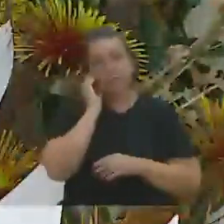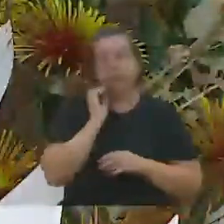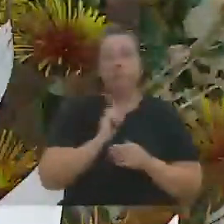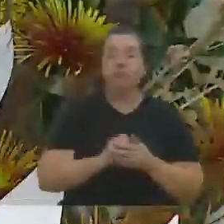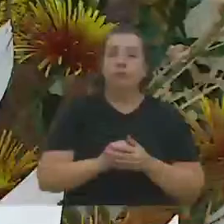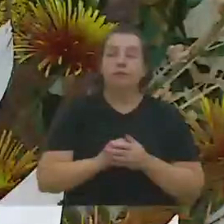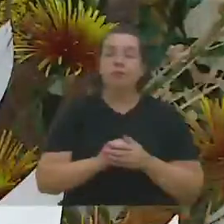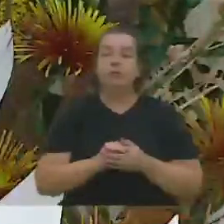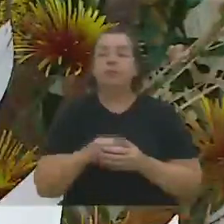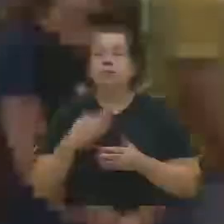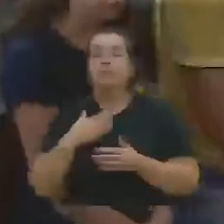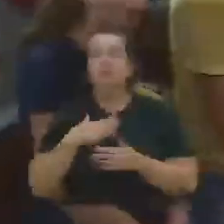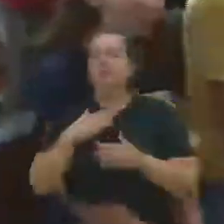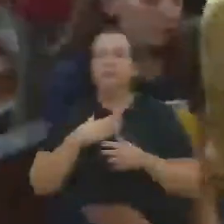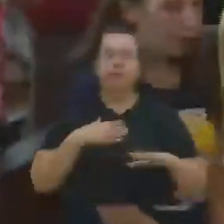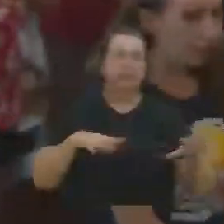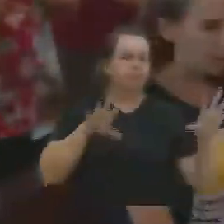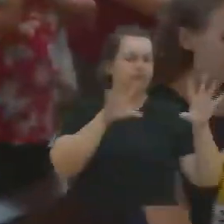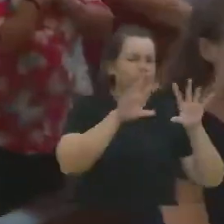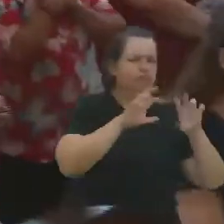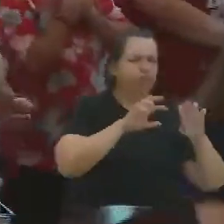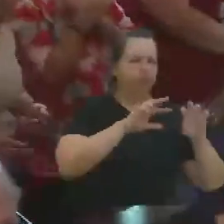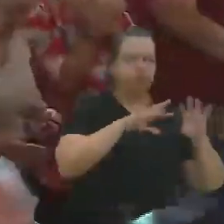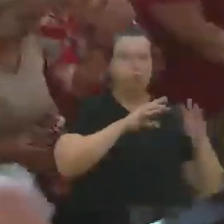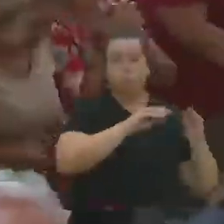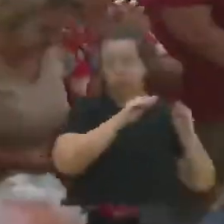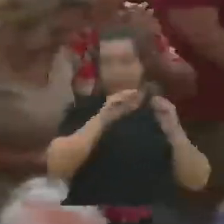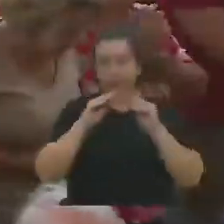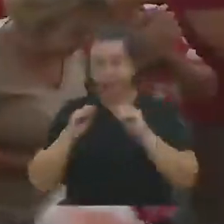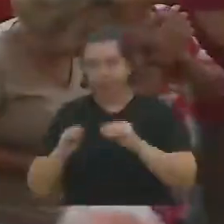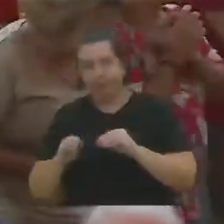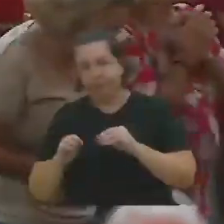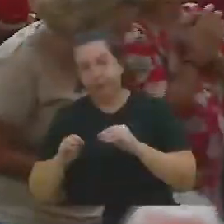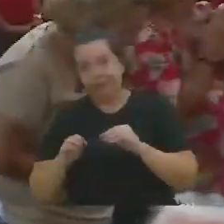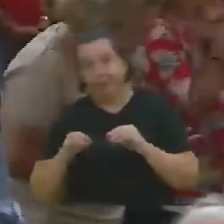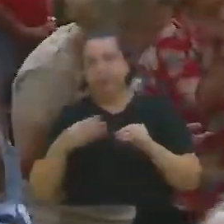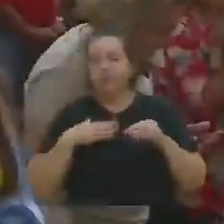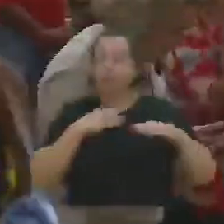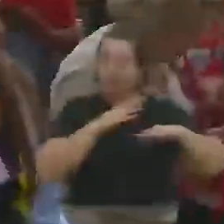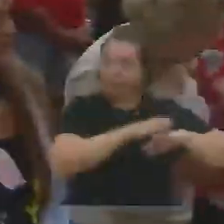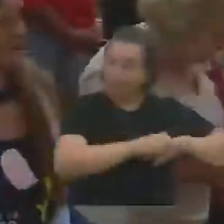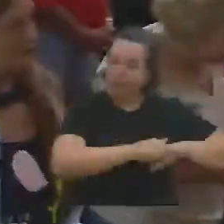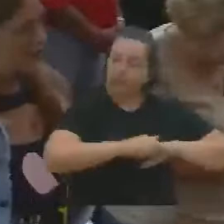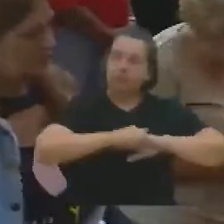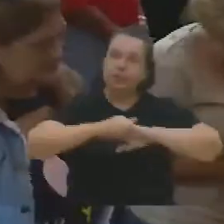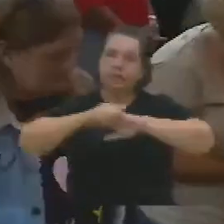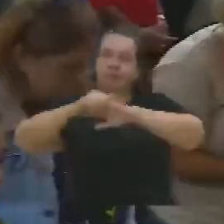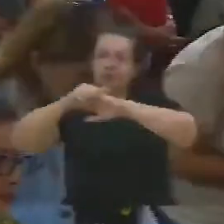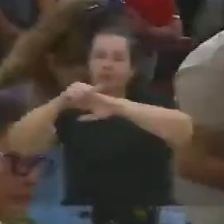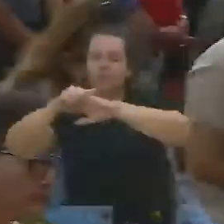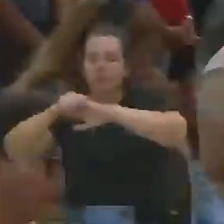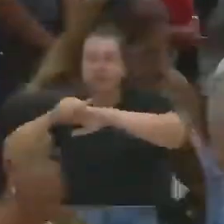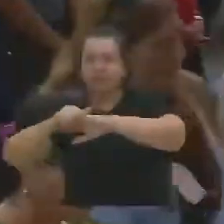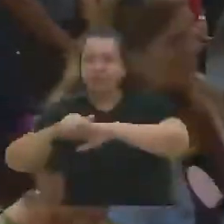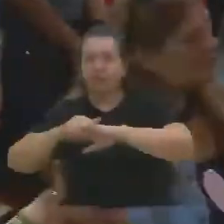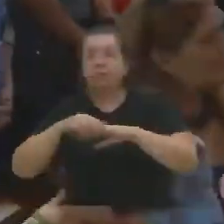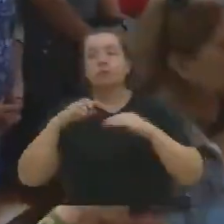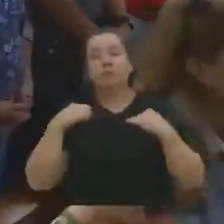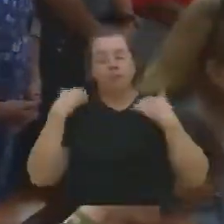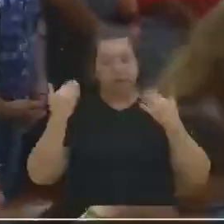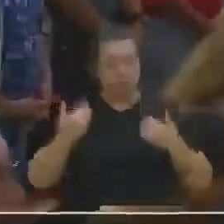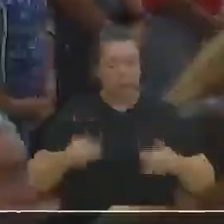Jesus, que me tirou da escuridão, que me estendeu a sua